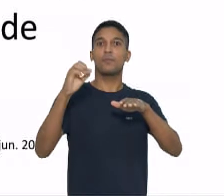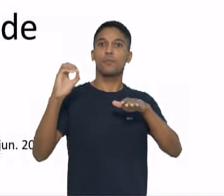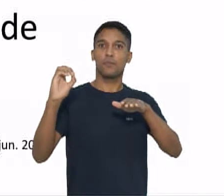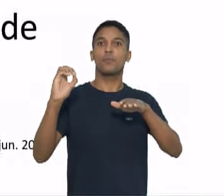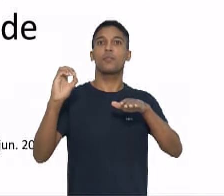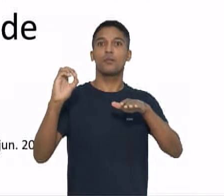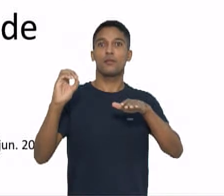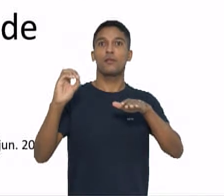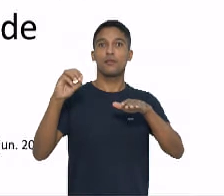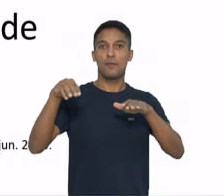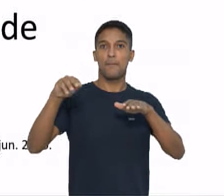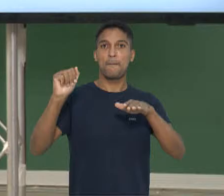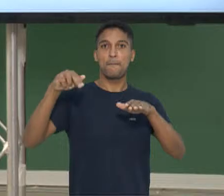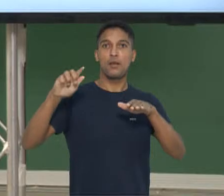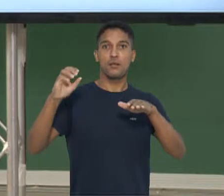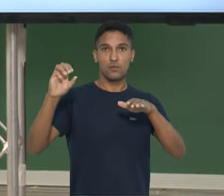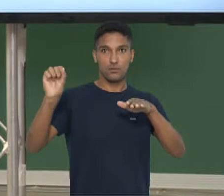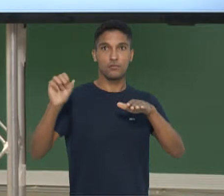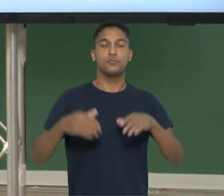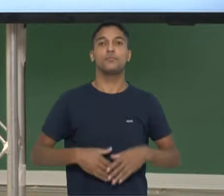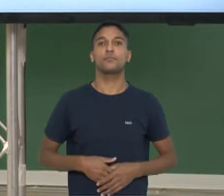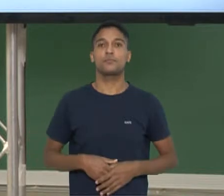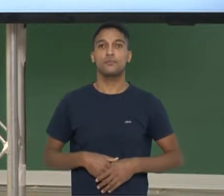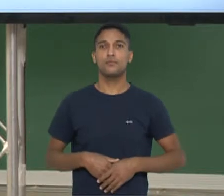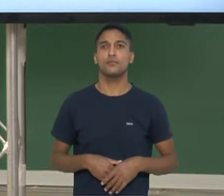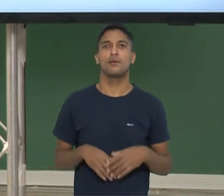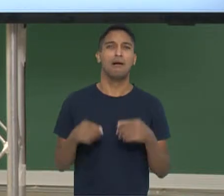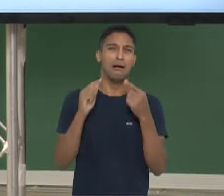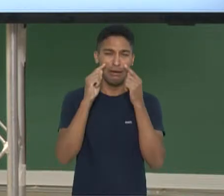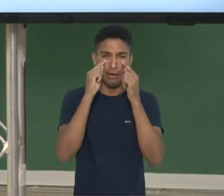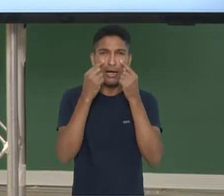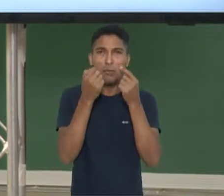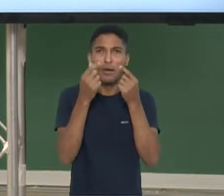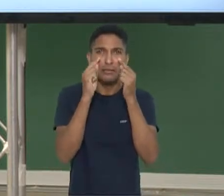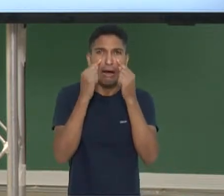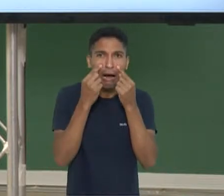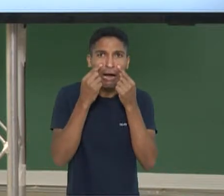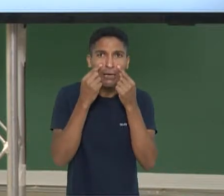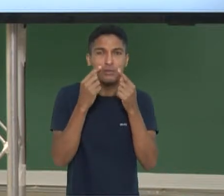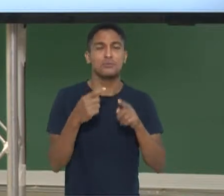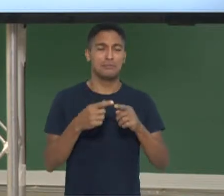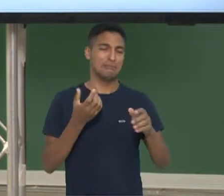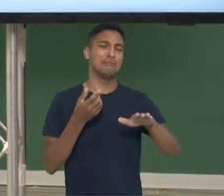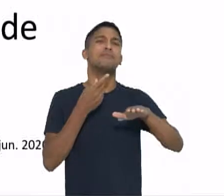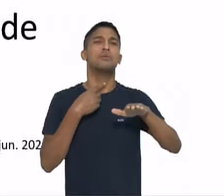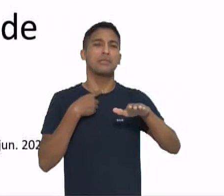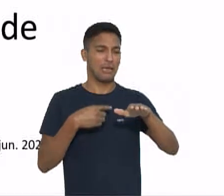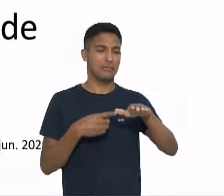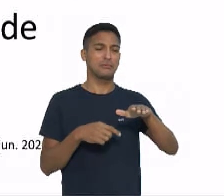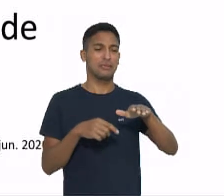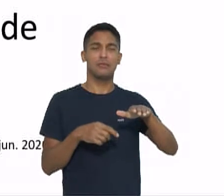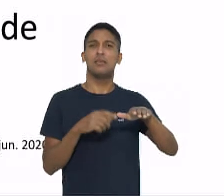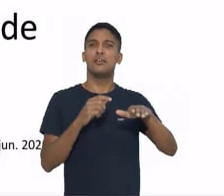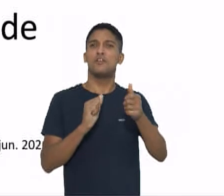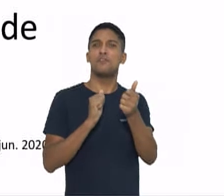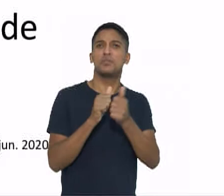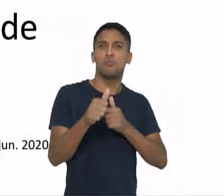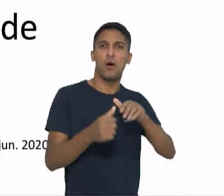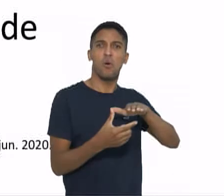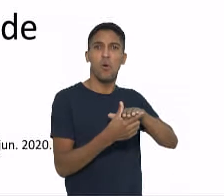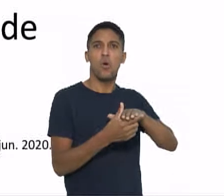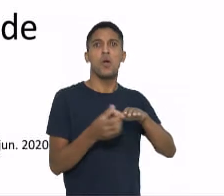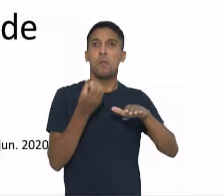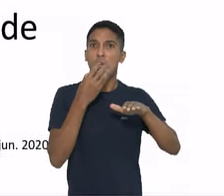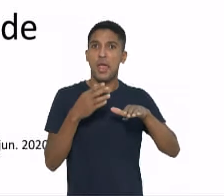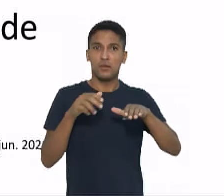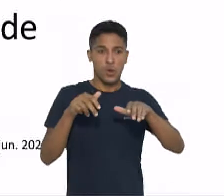pude. Me lágrimas me caem, porque eu queria jogar bem, mas eu não pude. Né? Mi papá me lo dijo e me terminei de decir. Então,